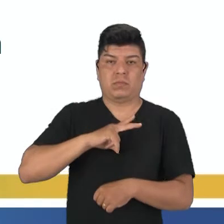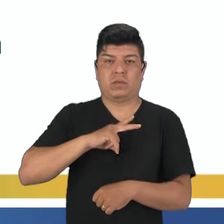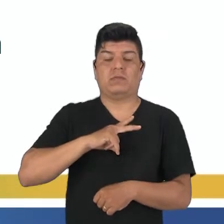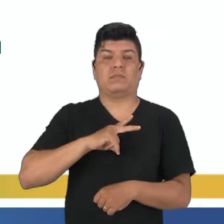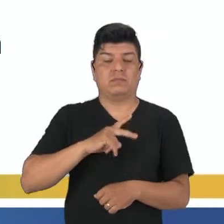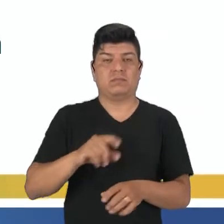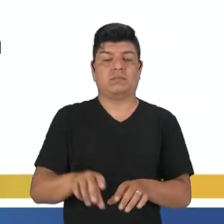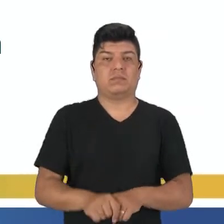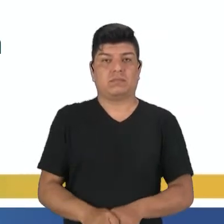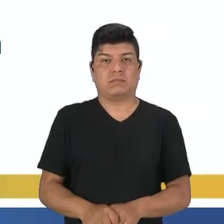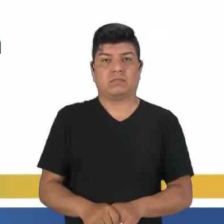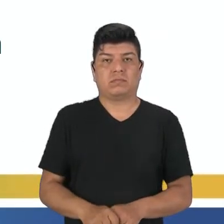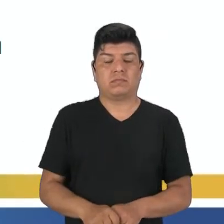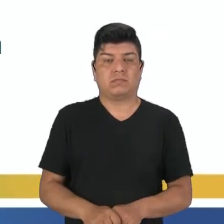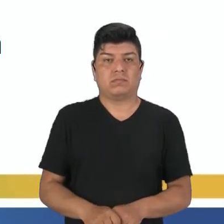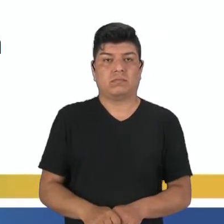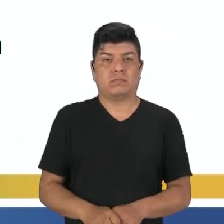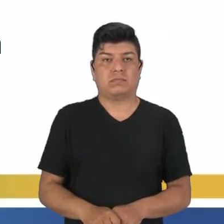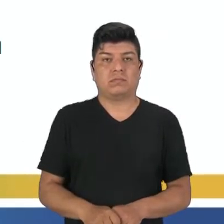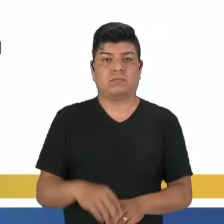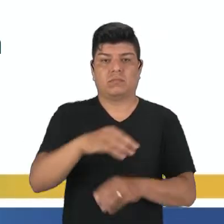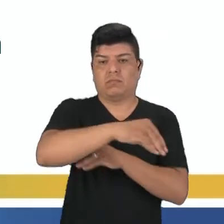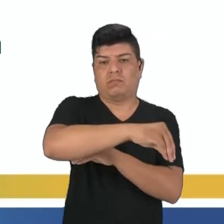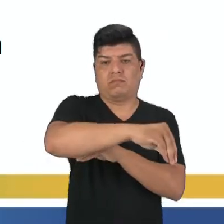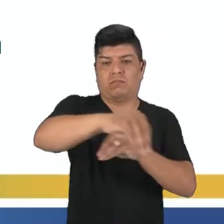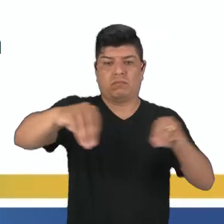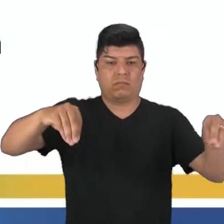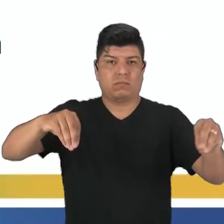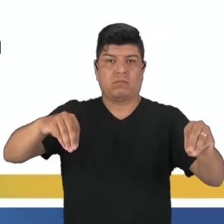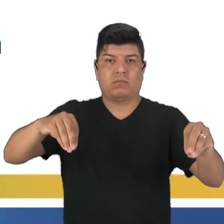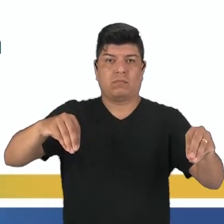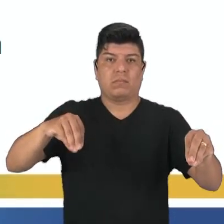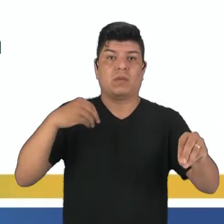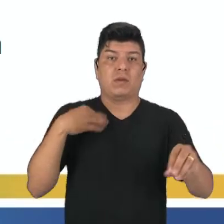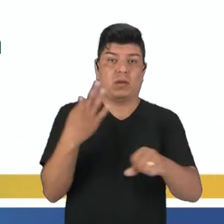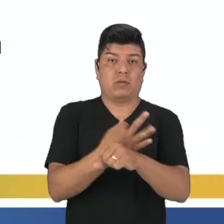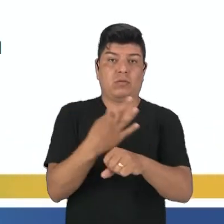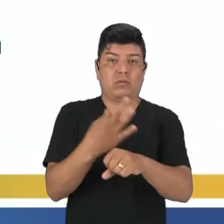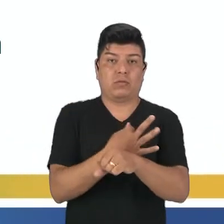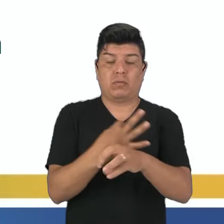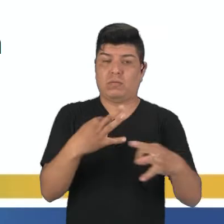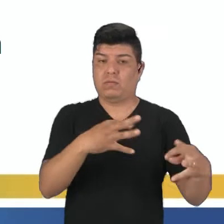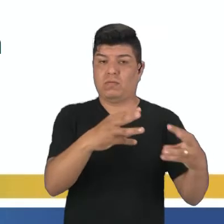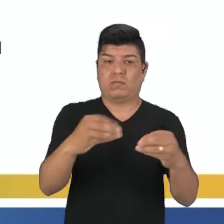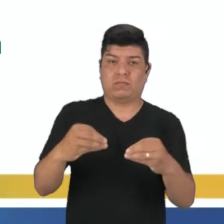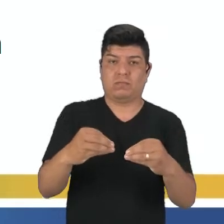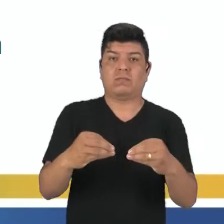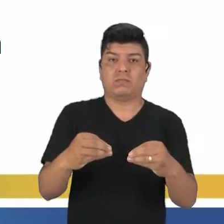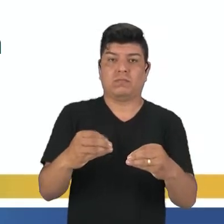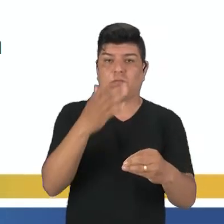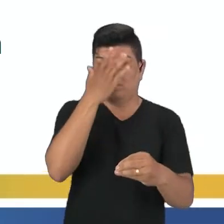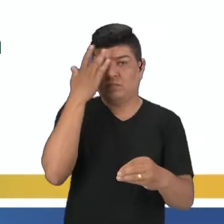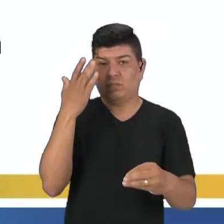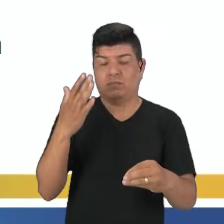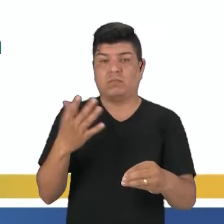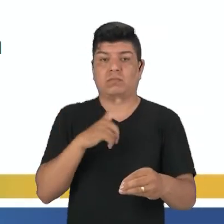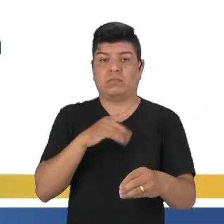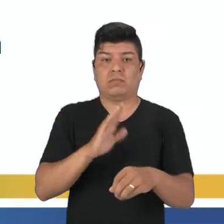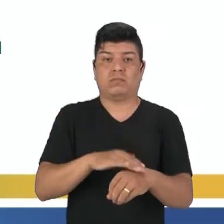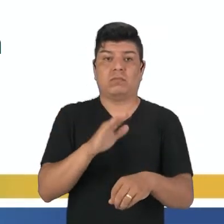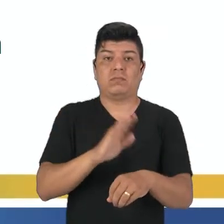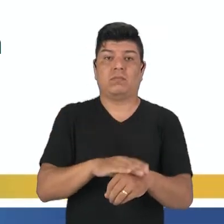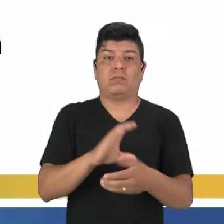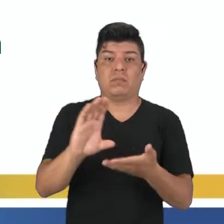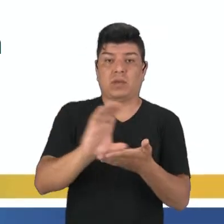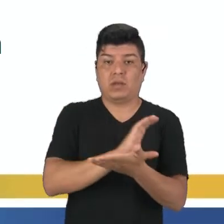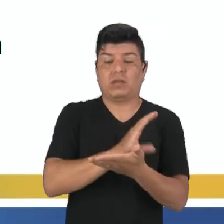privada serão investidos a fim de suprir essas demandas. Os locais que recebem mais investimentos